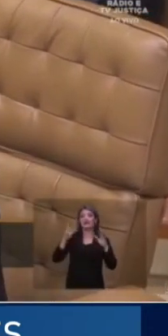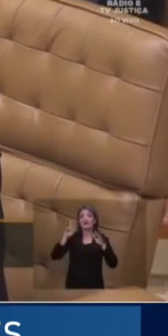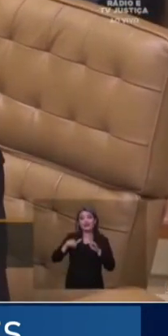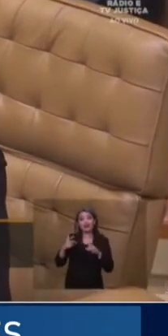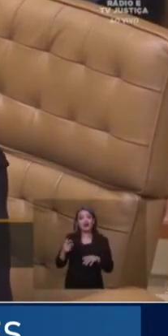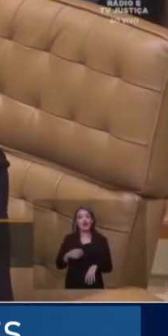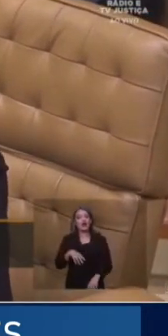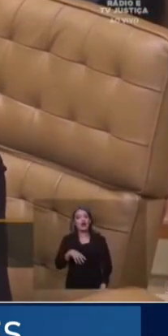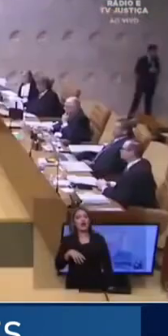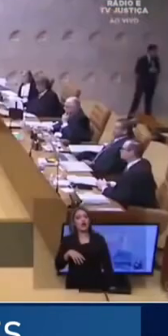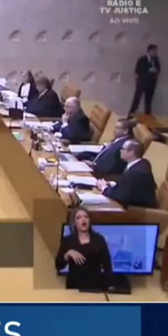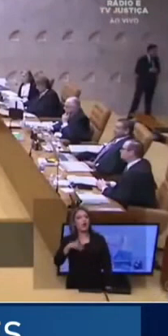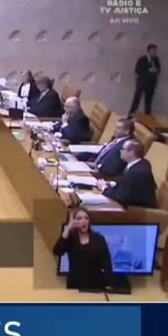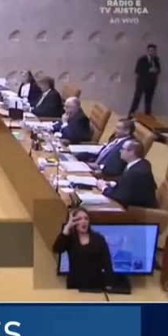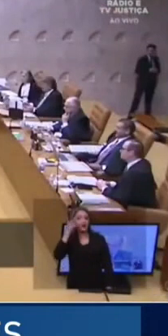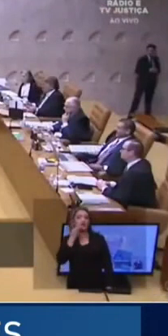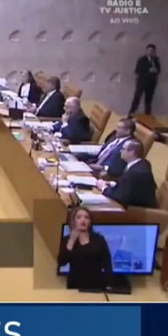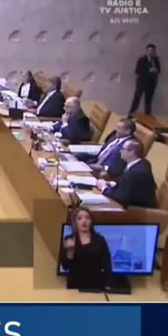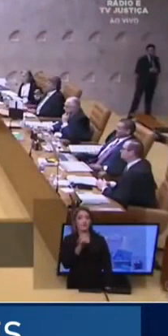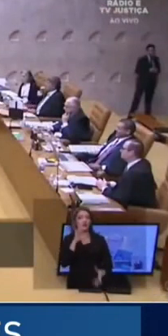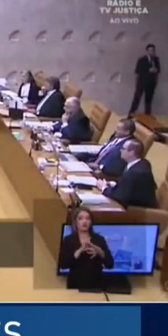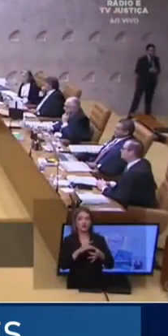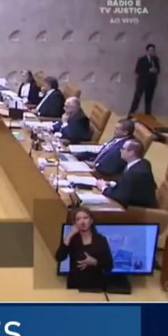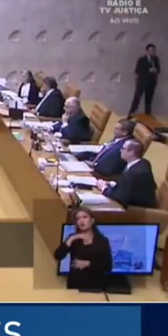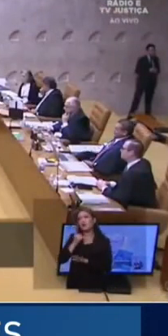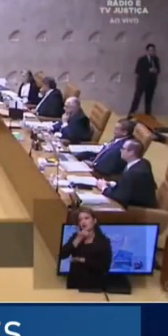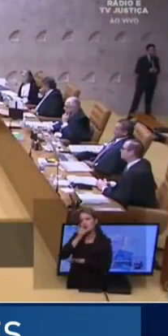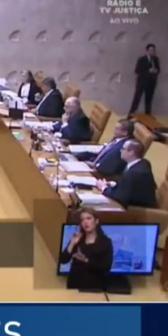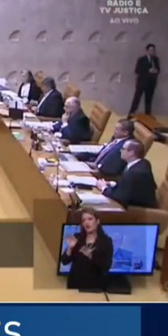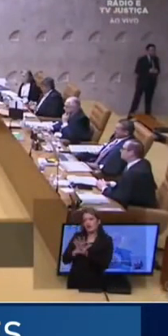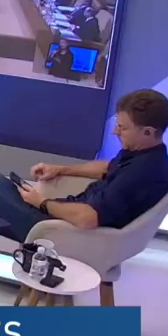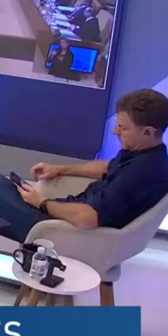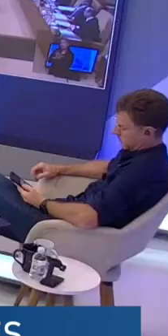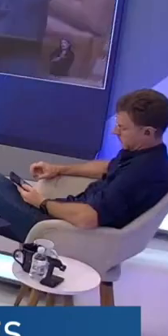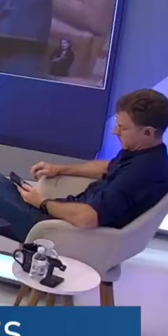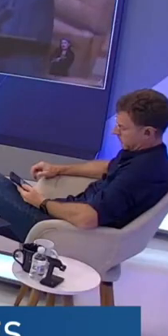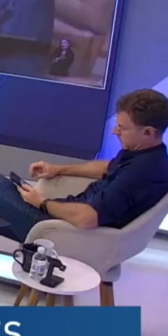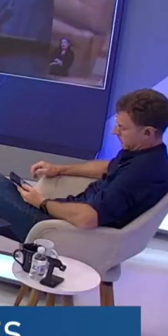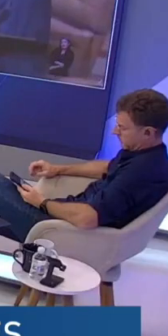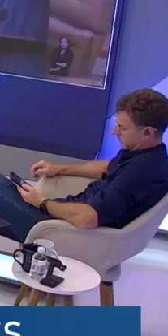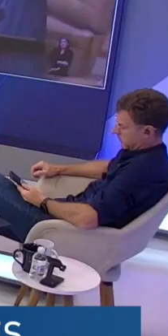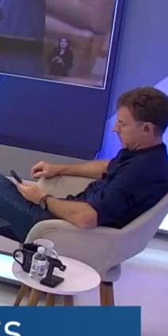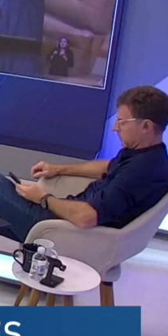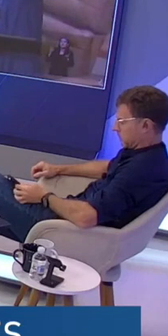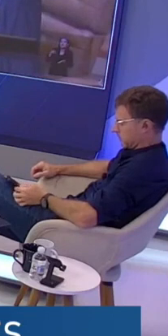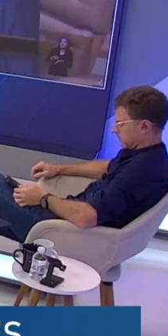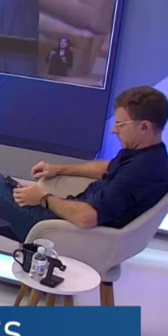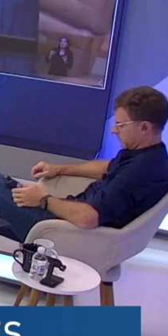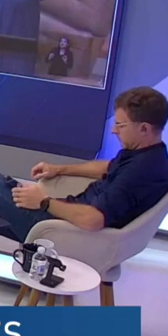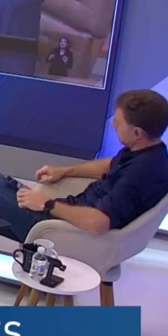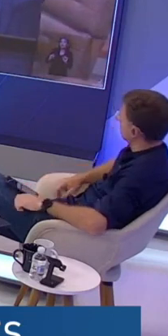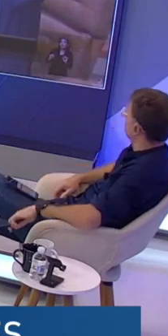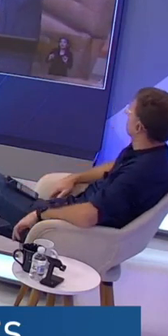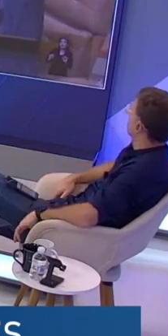ofendido, eu peço desculpas. E, infelizmente, acho que não tinha que pedir desculpas nenhuma, estava completamente certo. E o Gilmar falou para o Cássio,